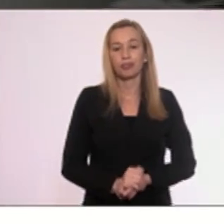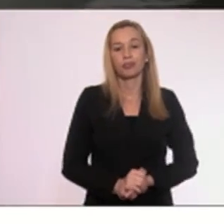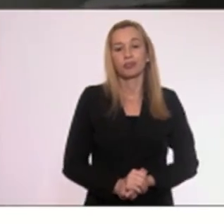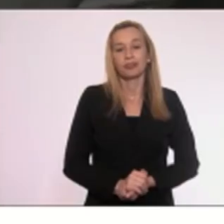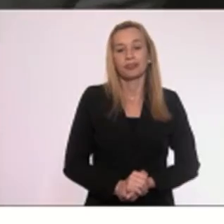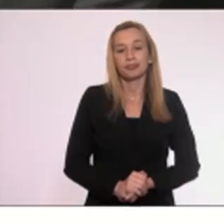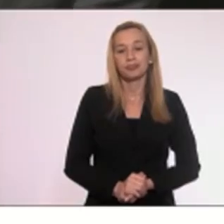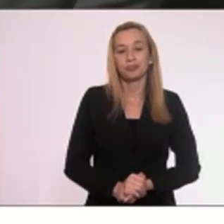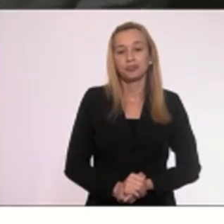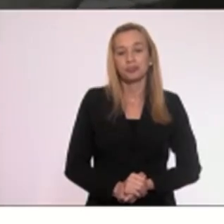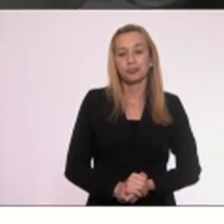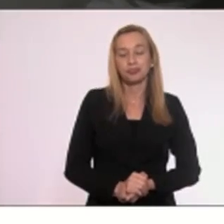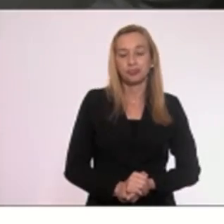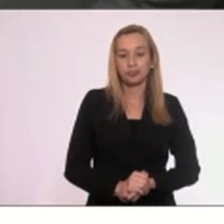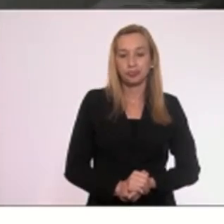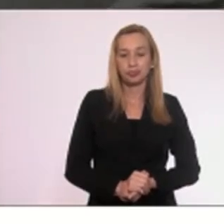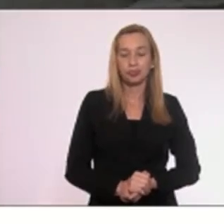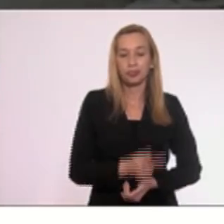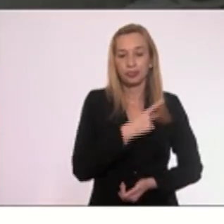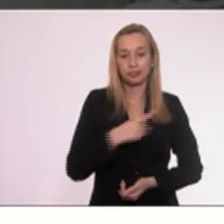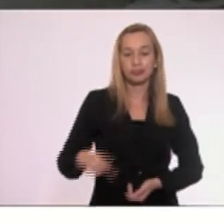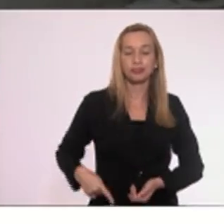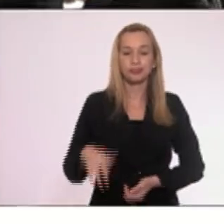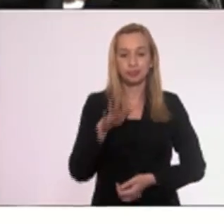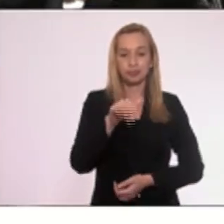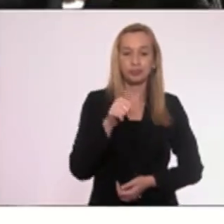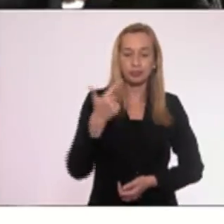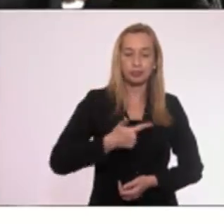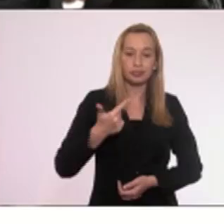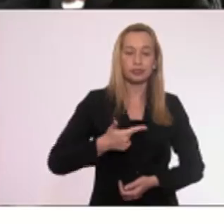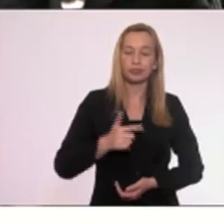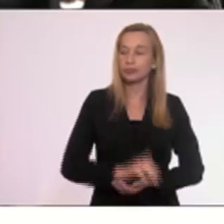A presidência irá proceder à segunda chamada.